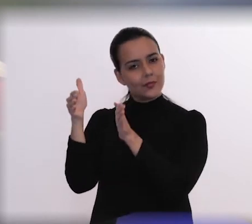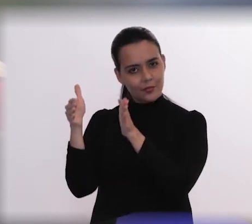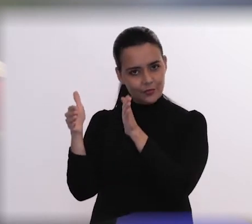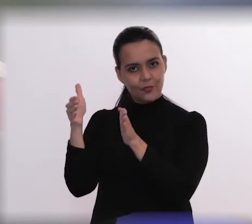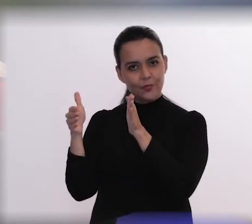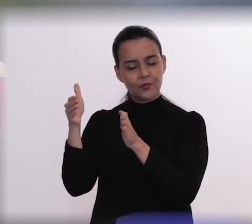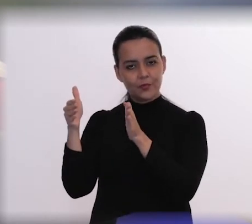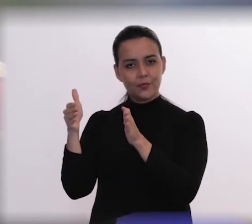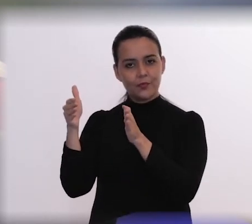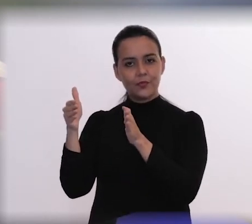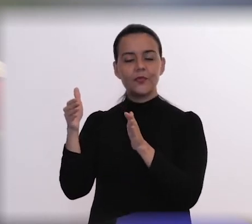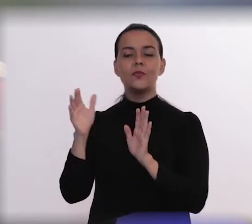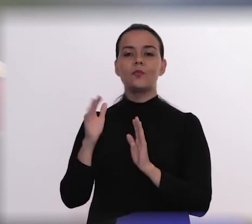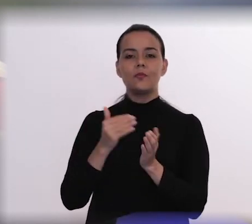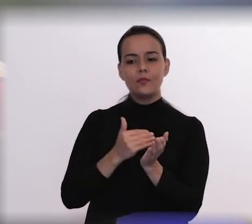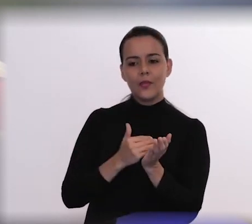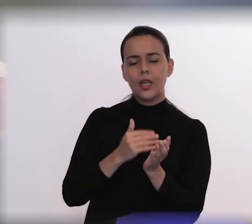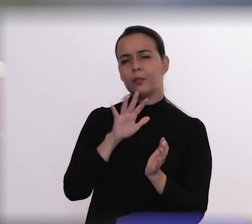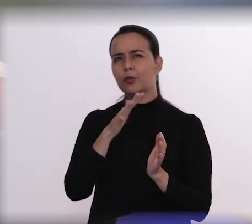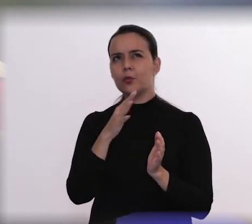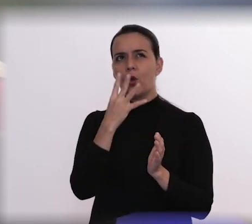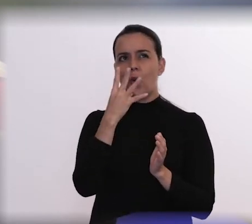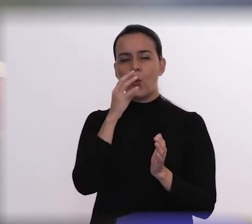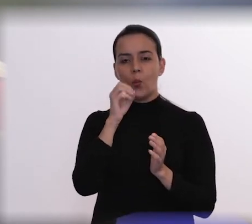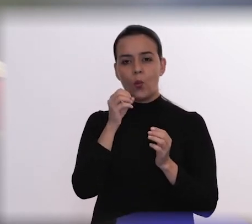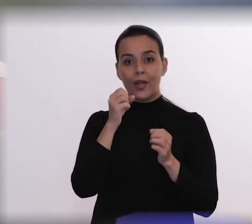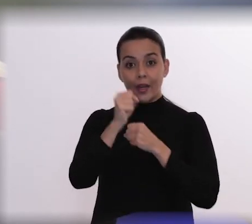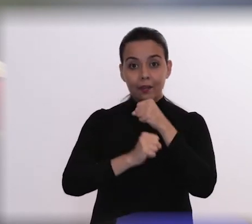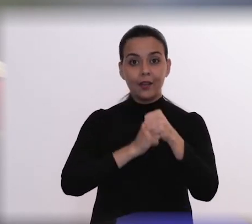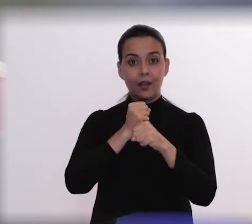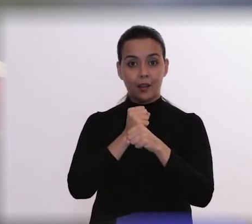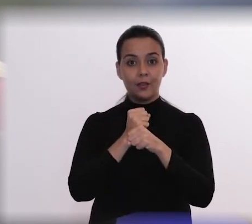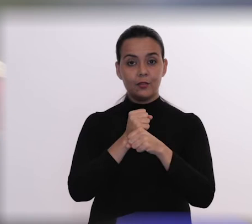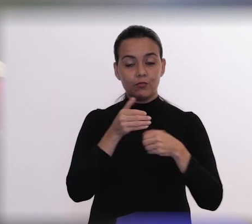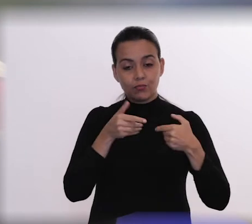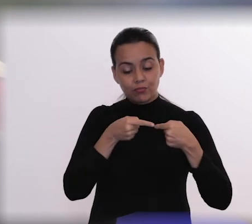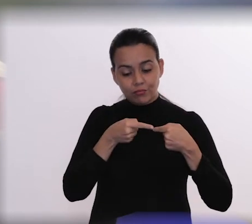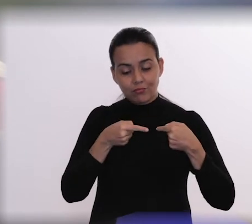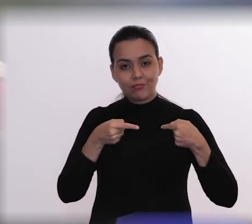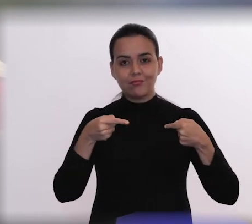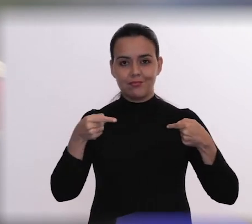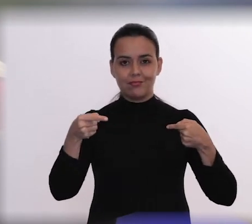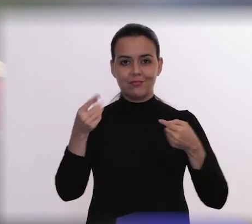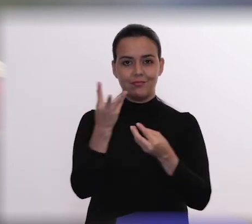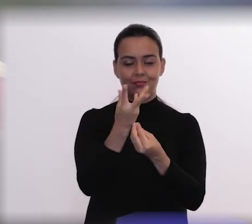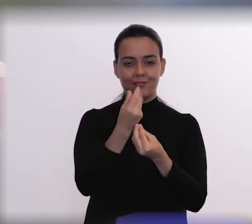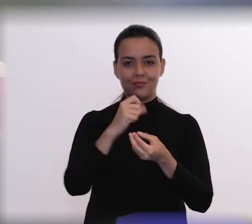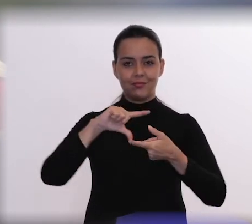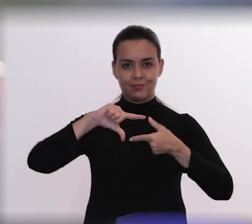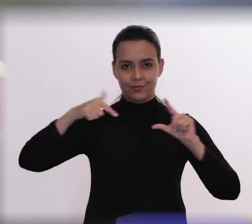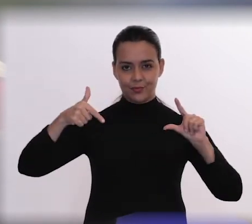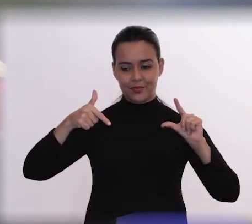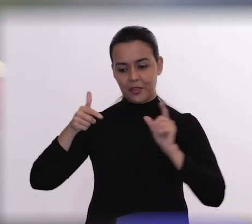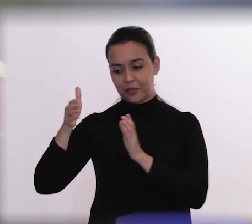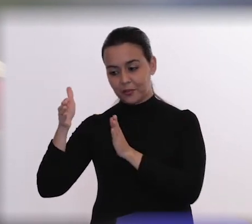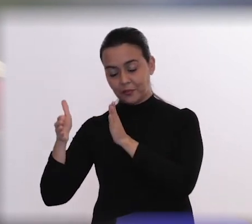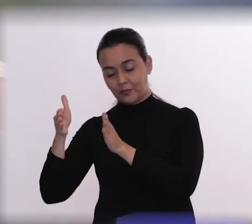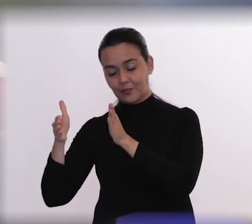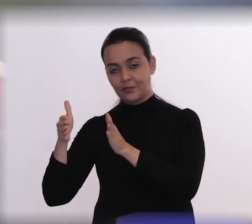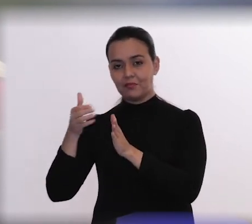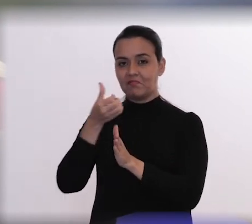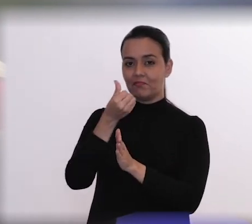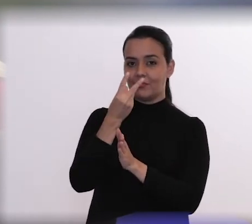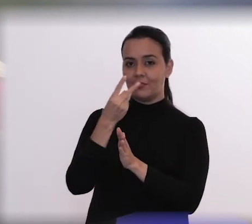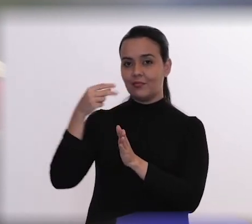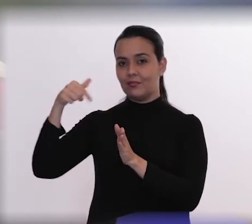quarto aniversário da semana, os 40 anos da semana e os 50 anos da Semana de Arte Moderna. É entre 62 e